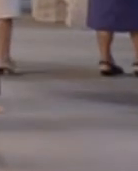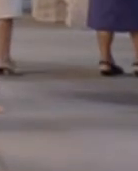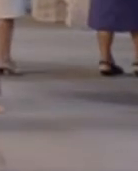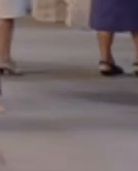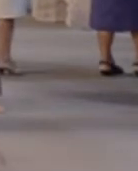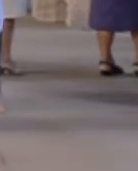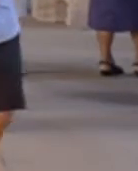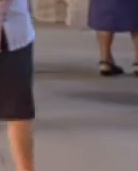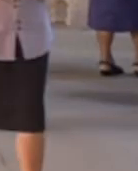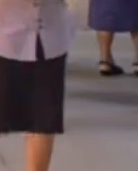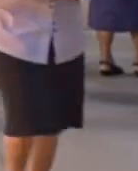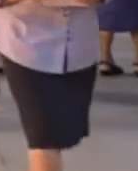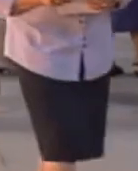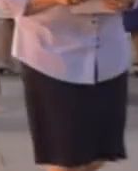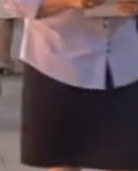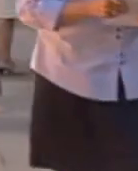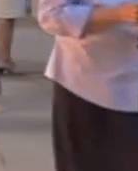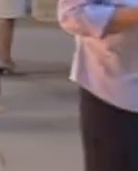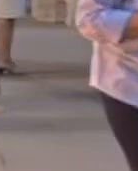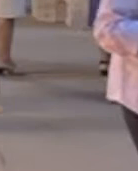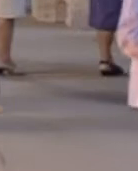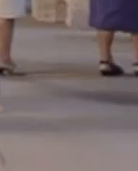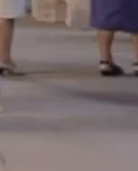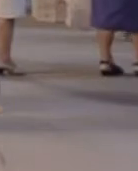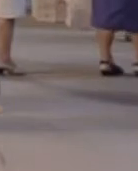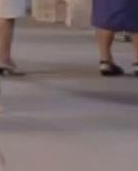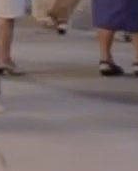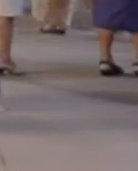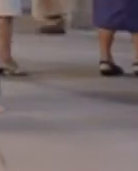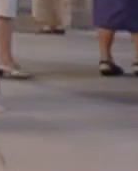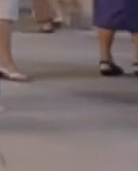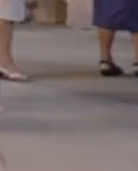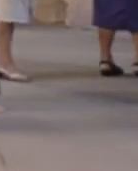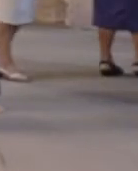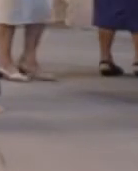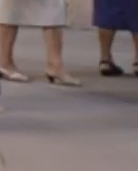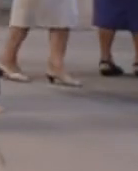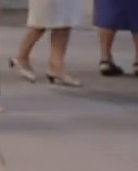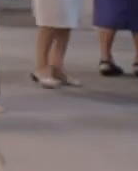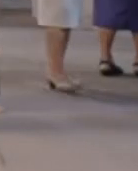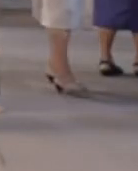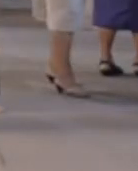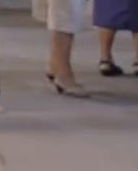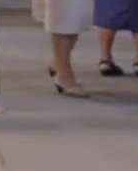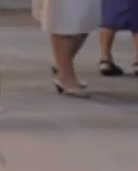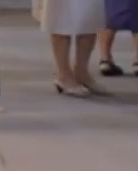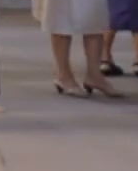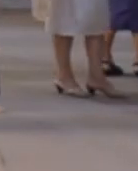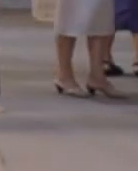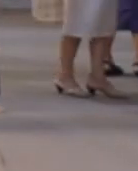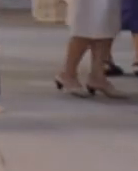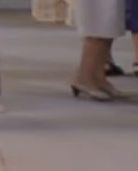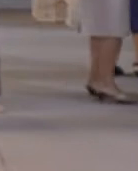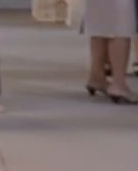dentro das minhas forças, continuar a servir a Igreja numa condição diferente. Já não é a do governo de uma diocese, que absorve muito e